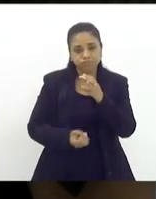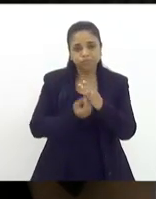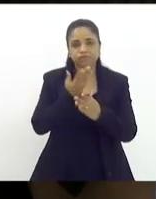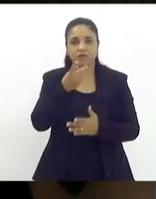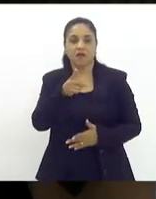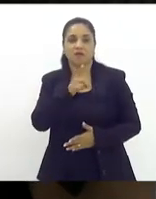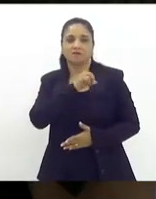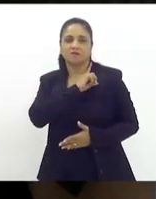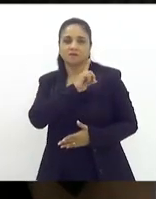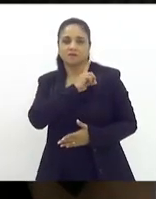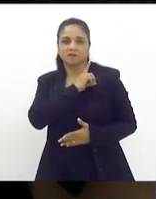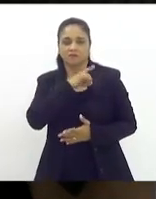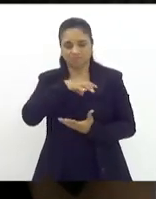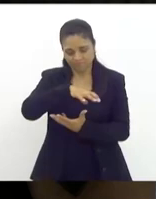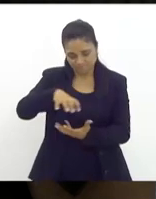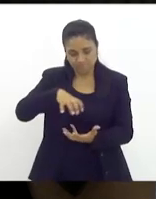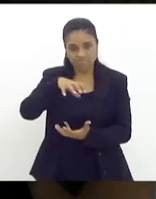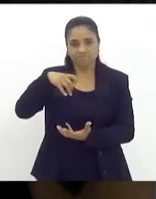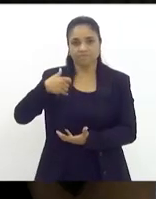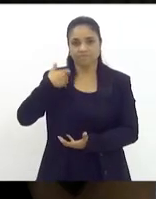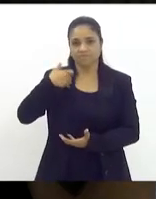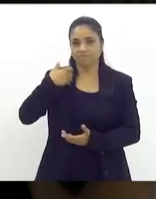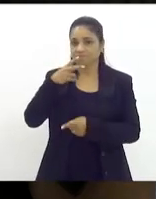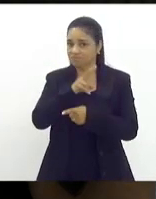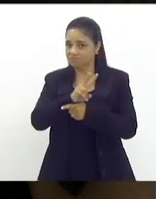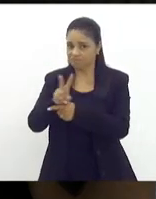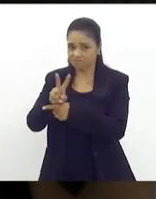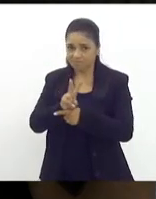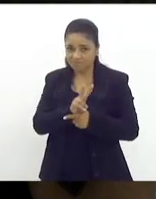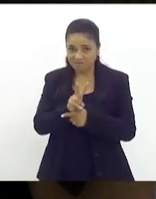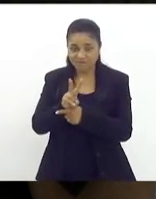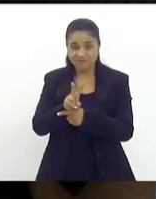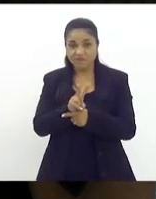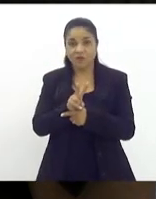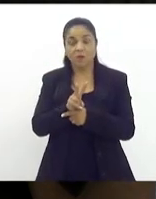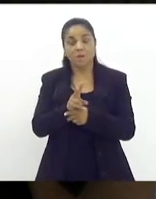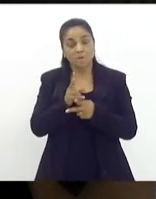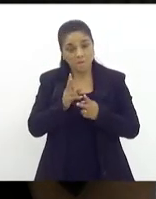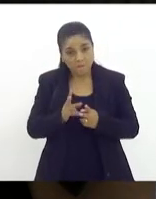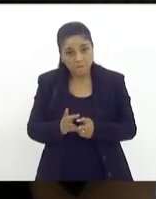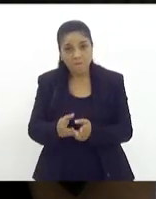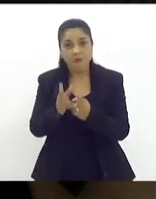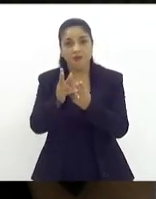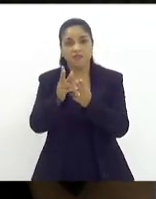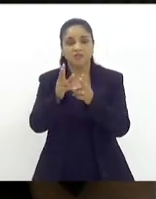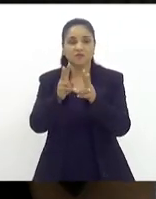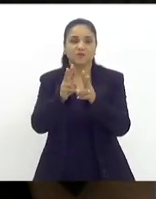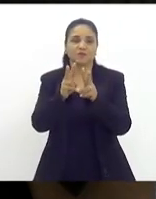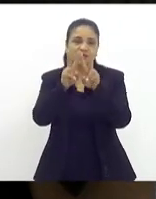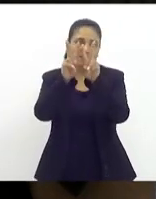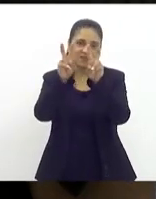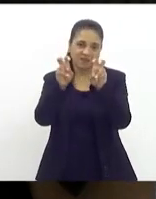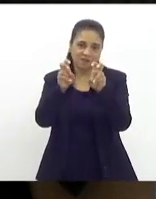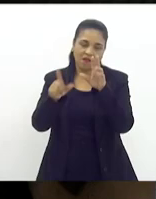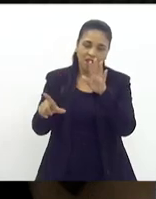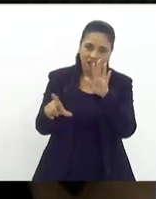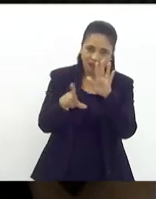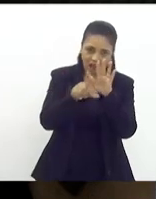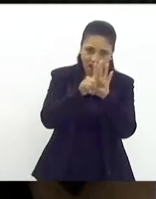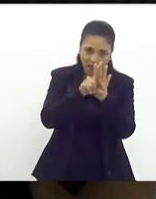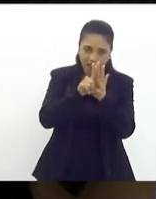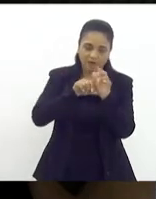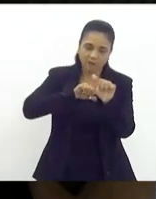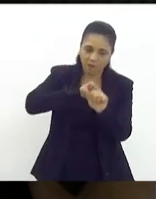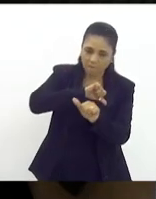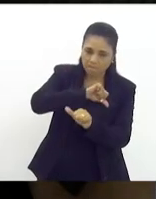dos Idosos, né, de Proteção dos Idosos. No mesmo teor, que virou lei para depois virar uma realidade.